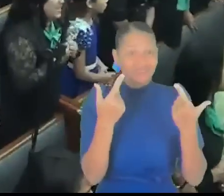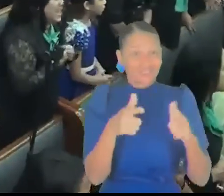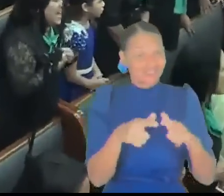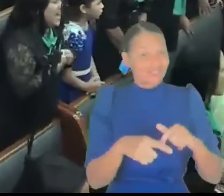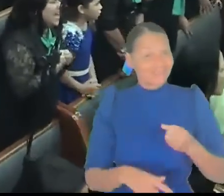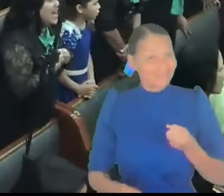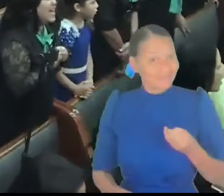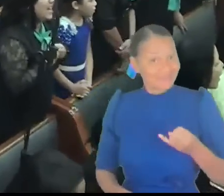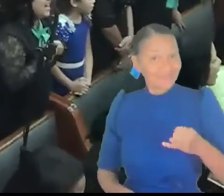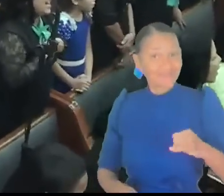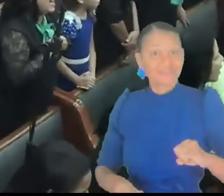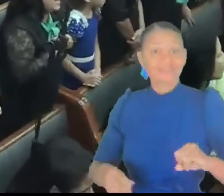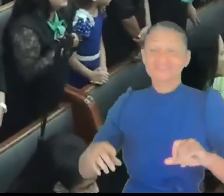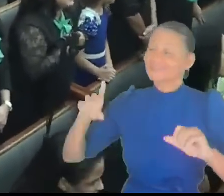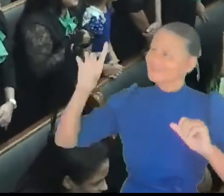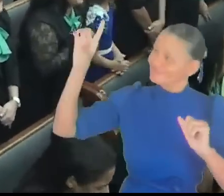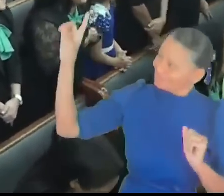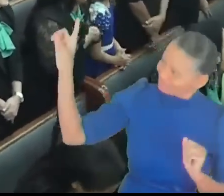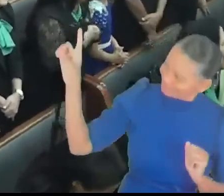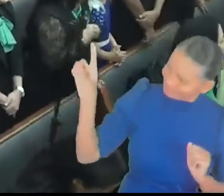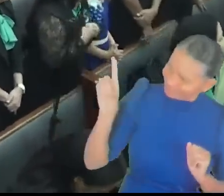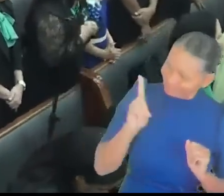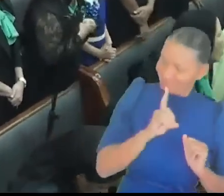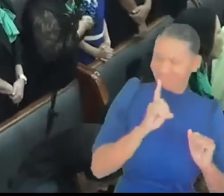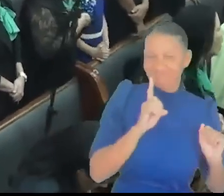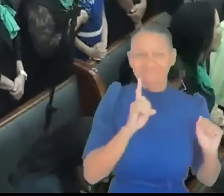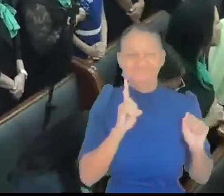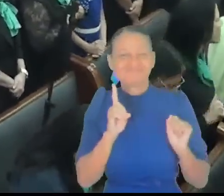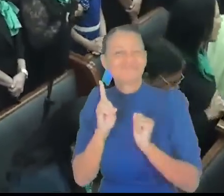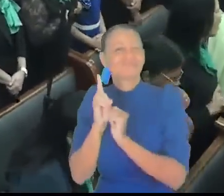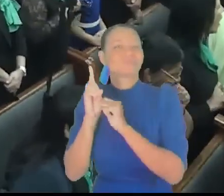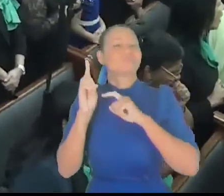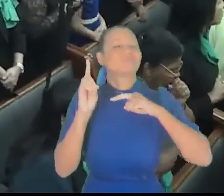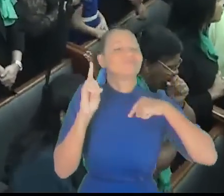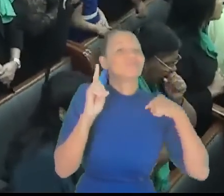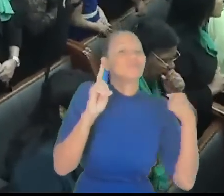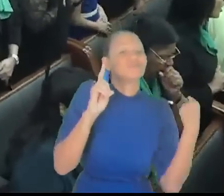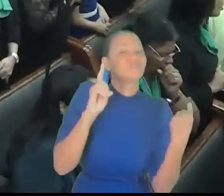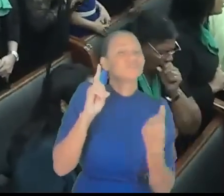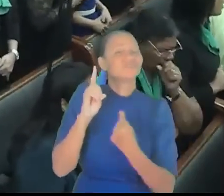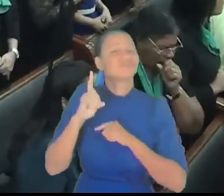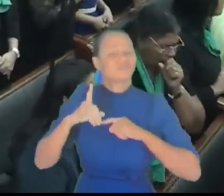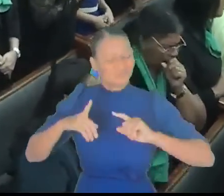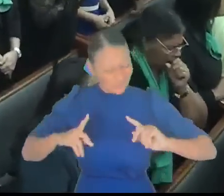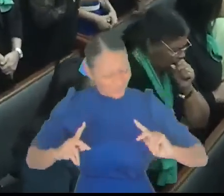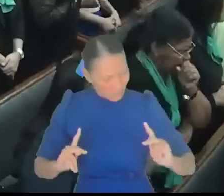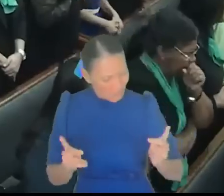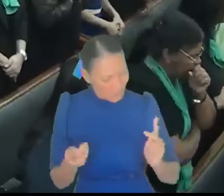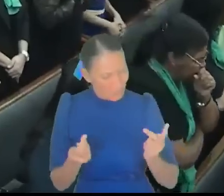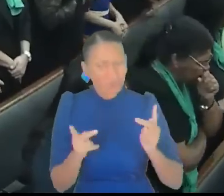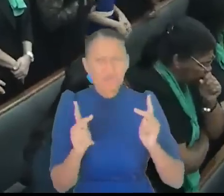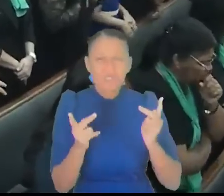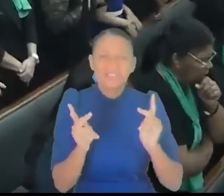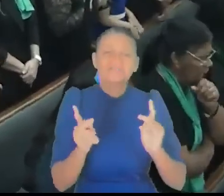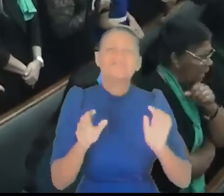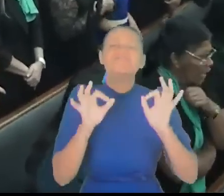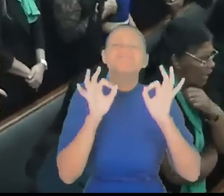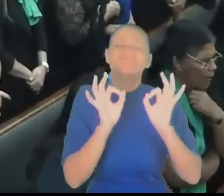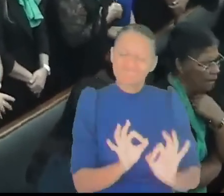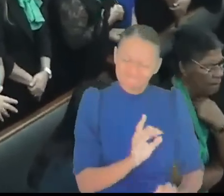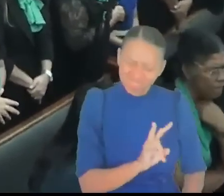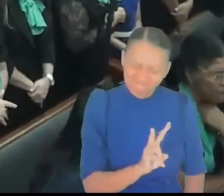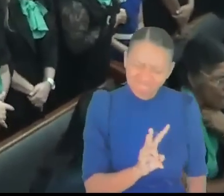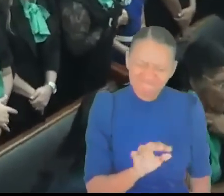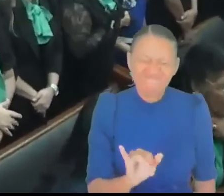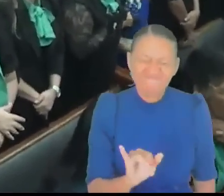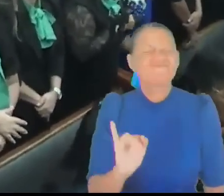nós, se Deus é por nós, a vitória por certo virá. Se